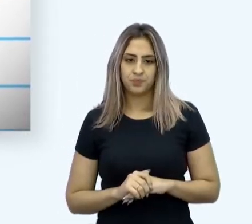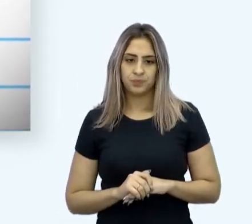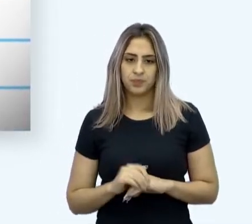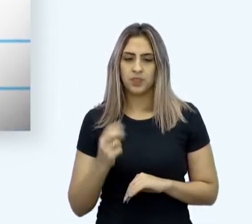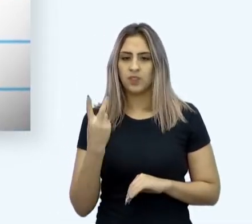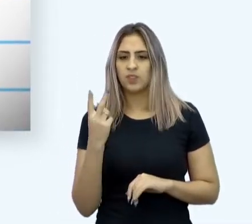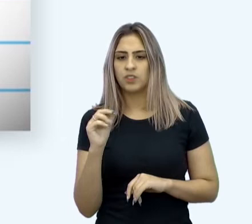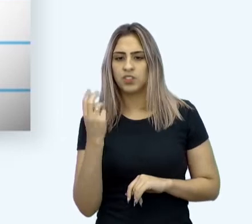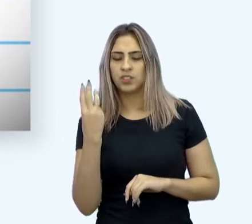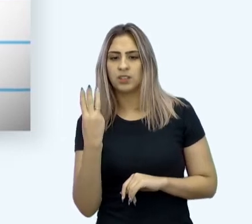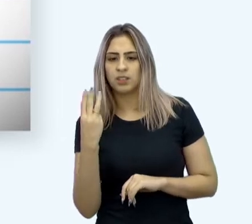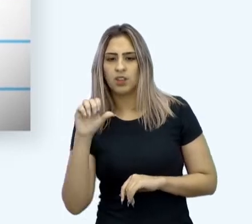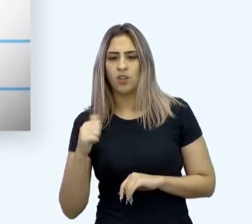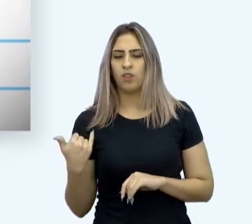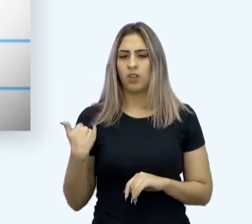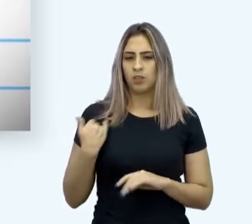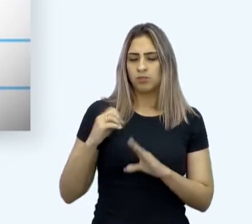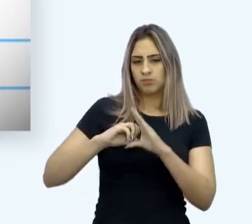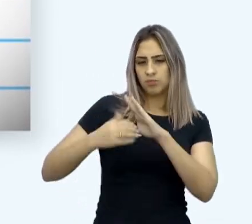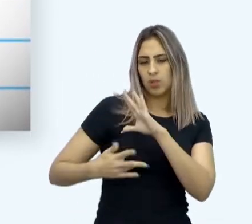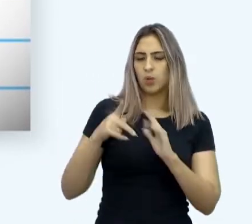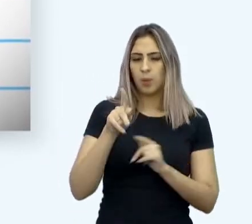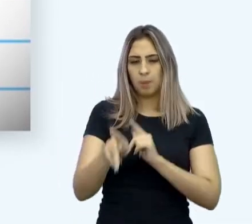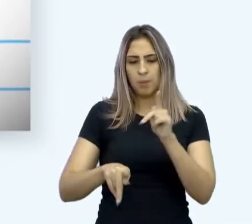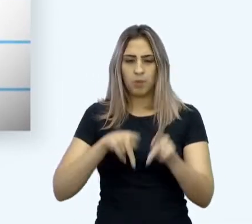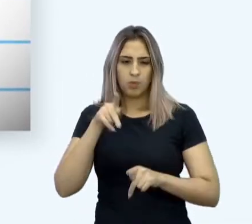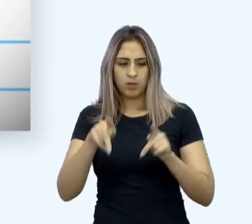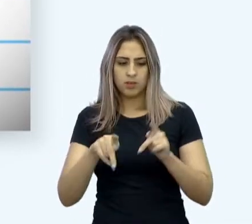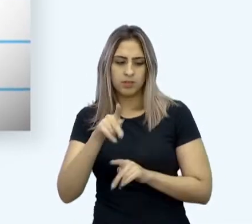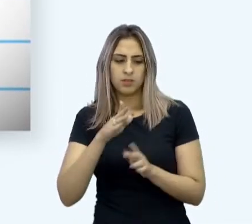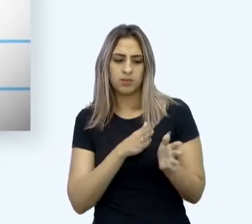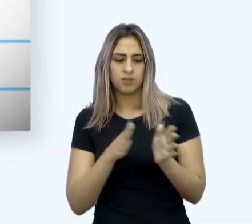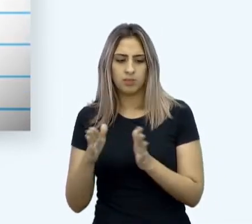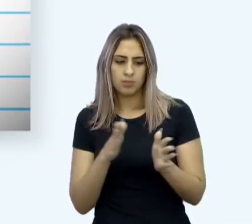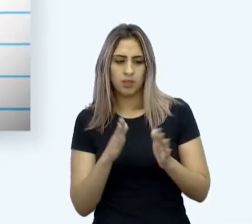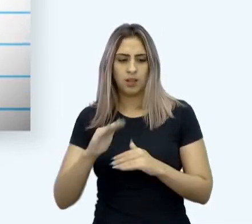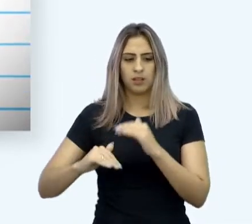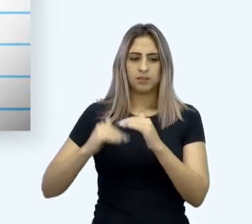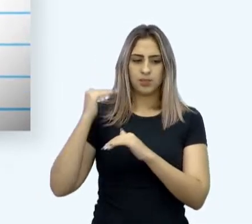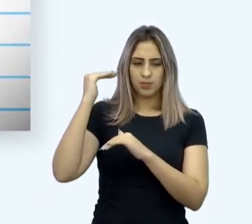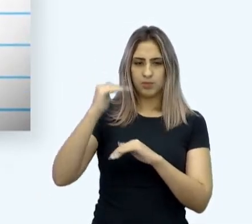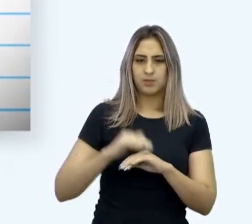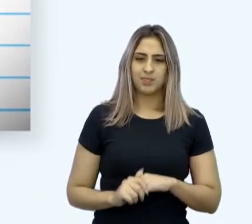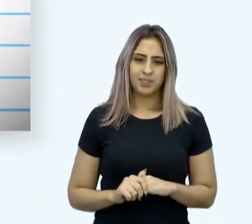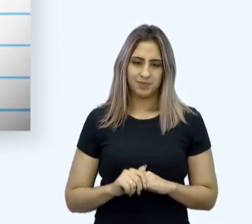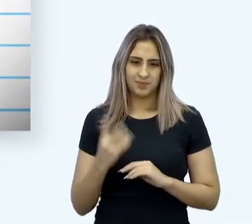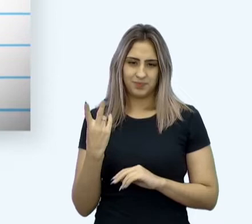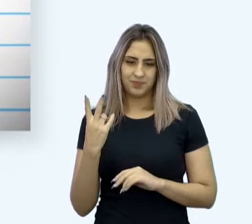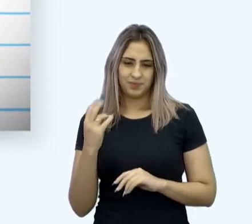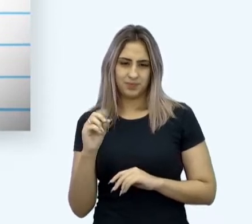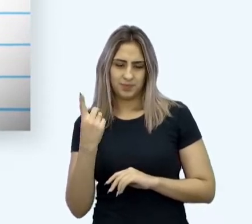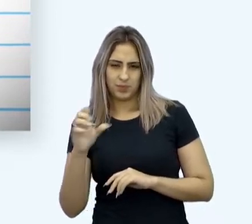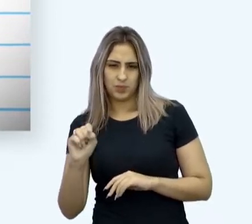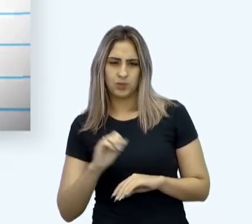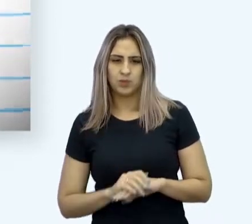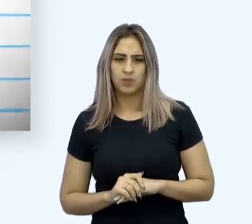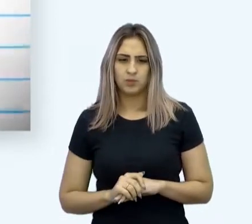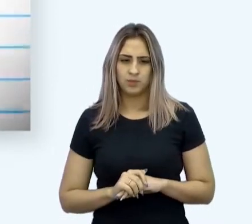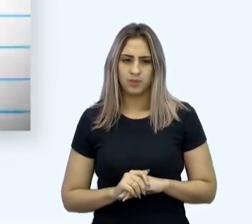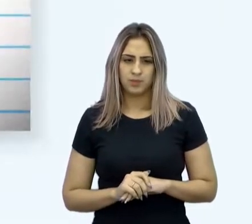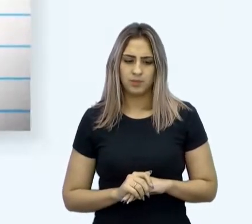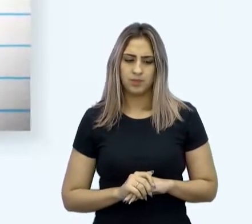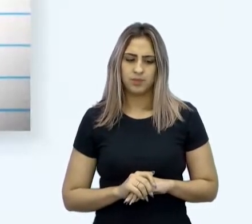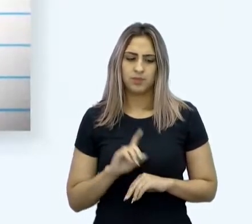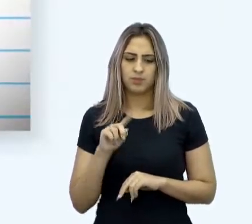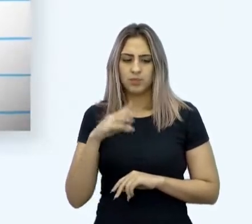aos 39 anos, caracterizando uma população predominantemente adulta. Ainda em 2018, o Rio Grande do Sul era